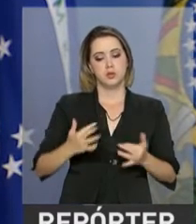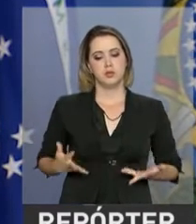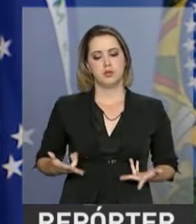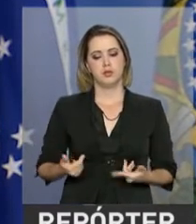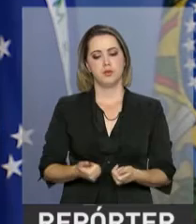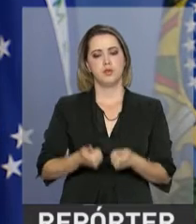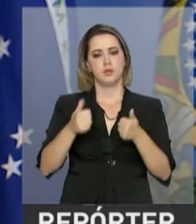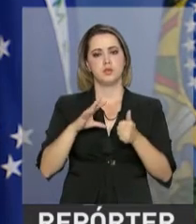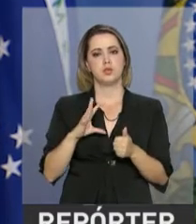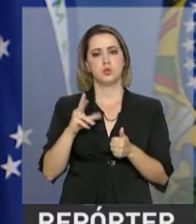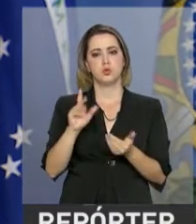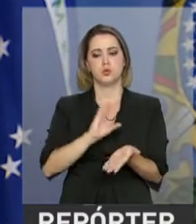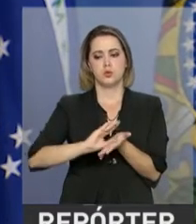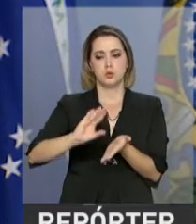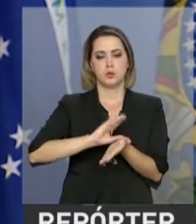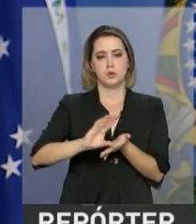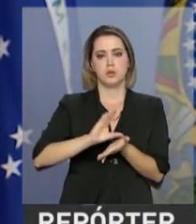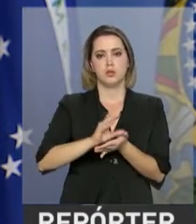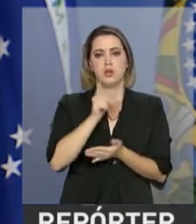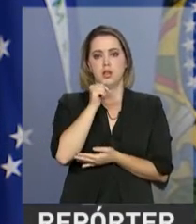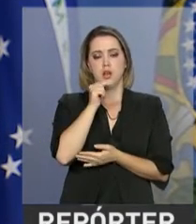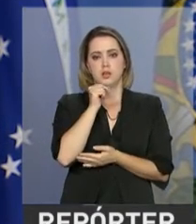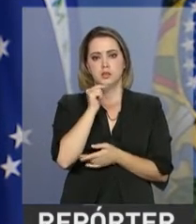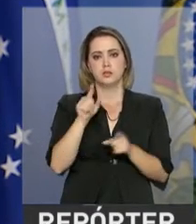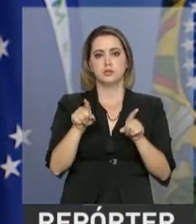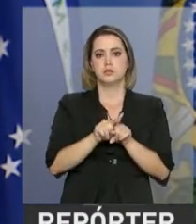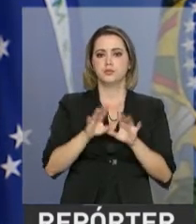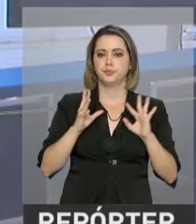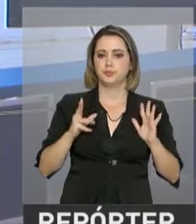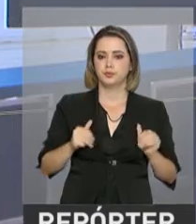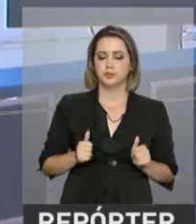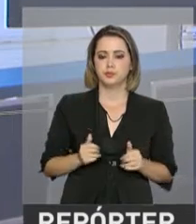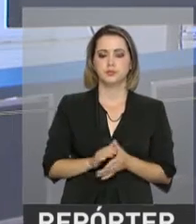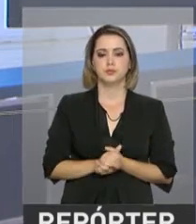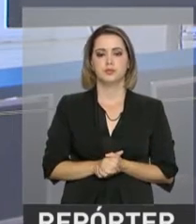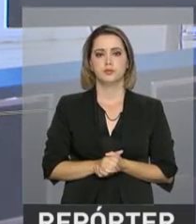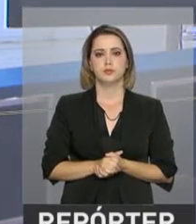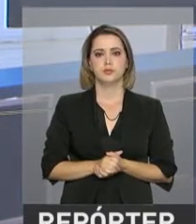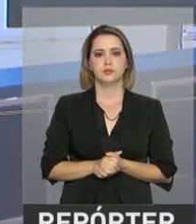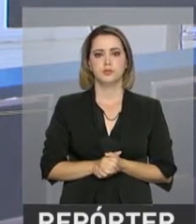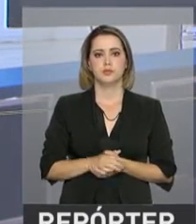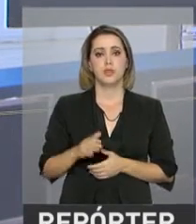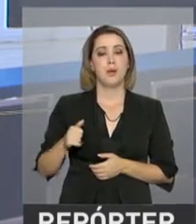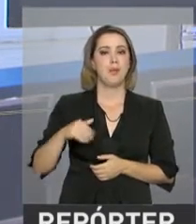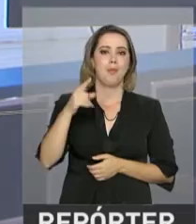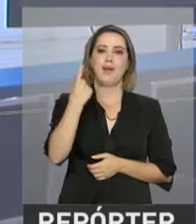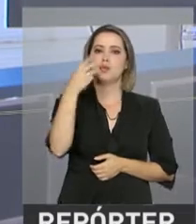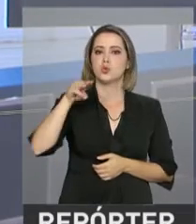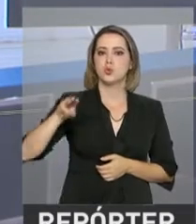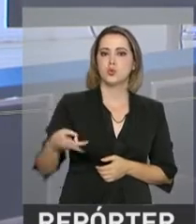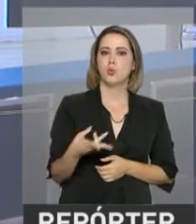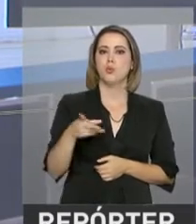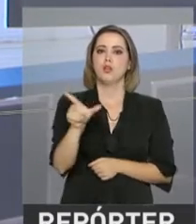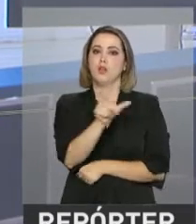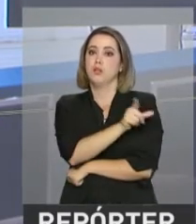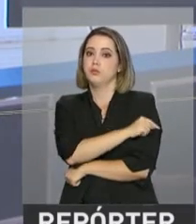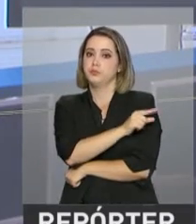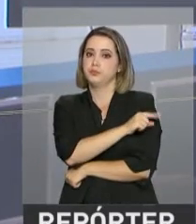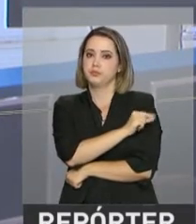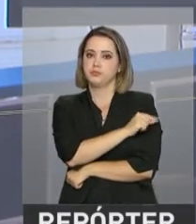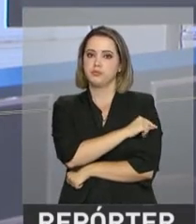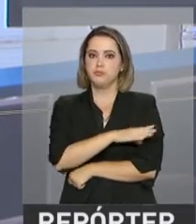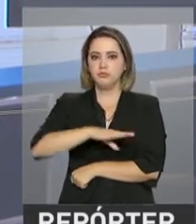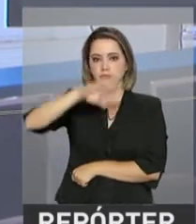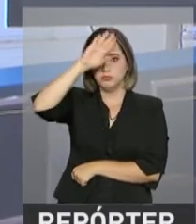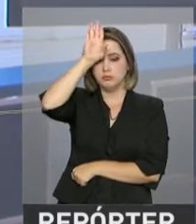todos os investimentos em matérias de água e de saneamento mais de um milhão de doses de vacinas contra a febre